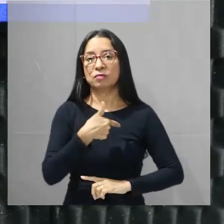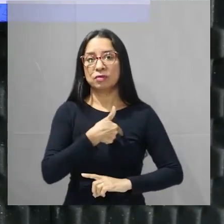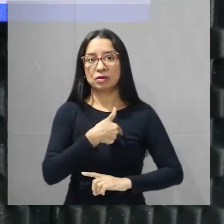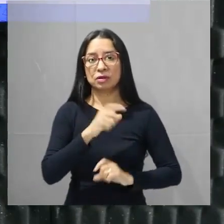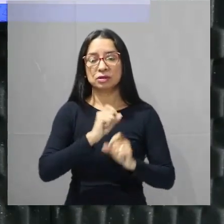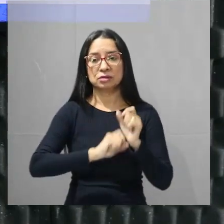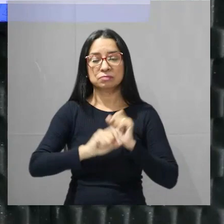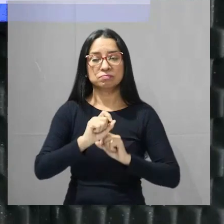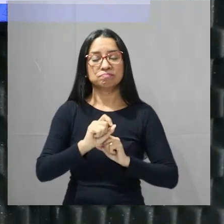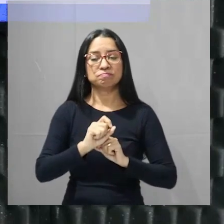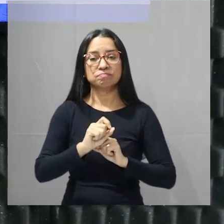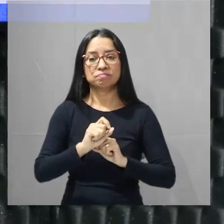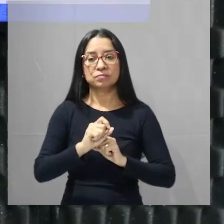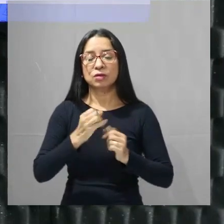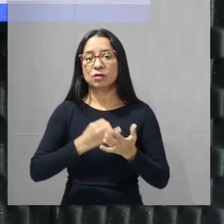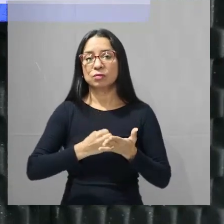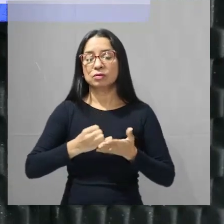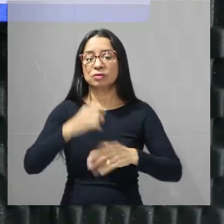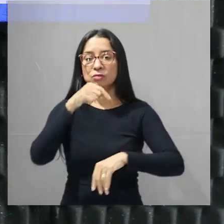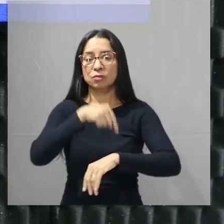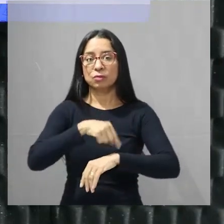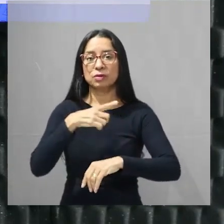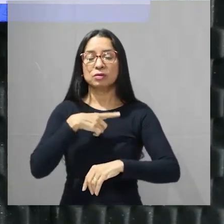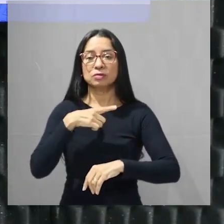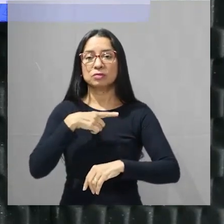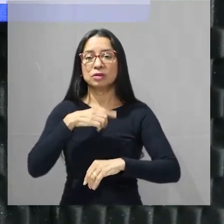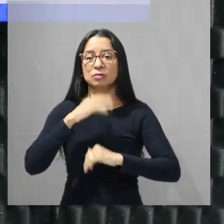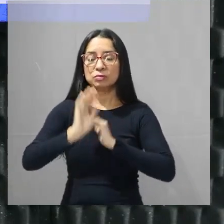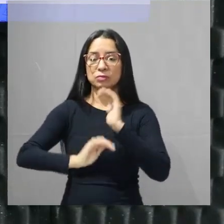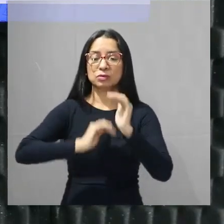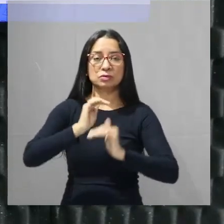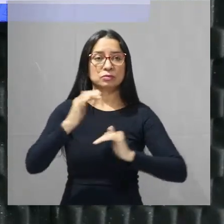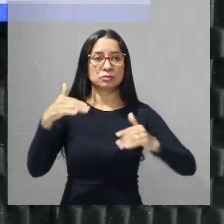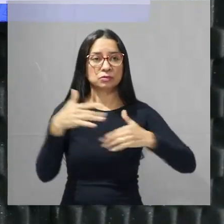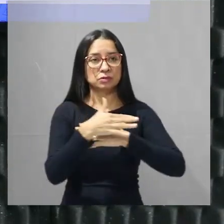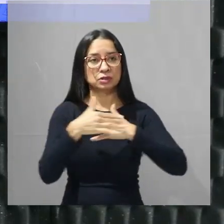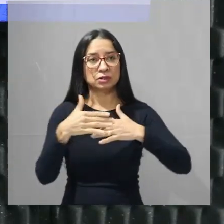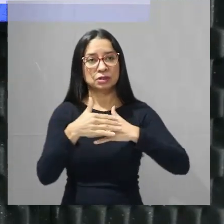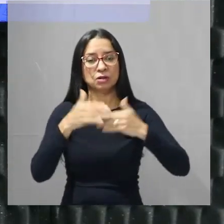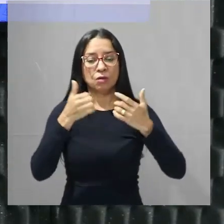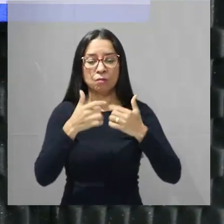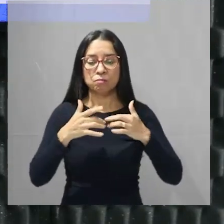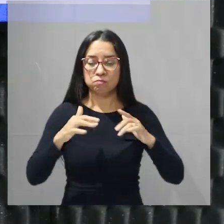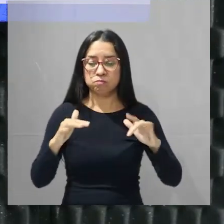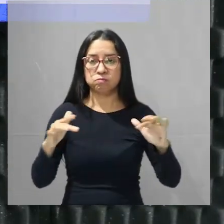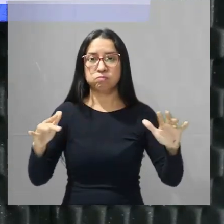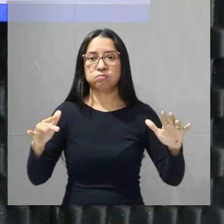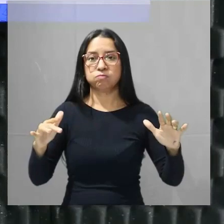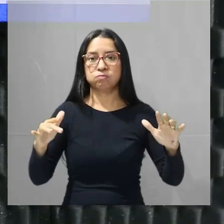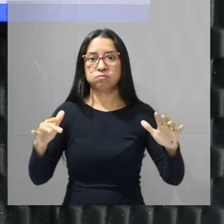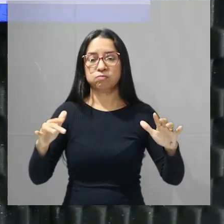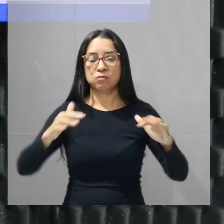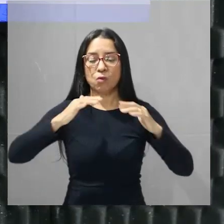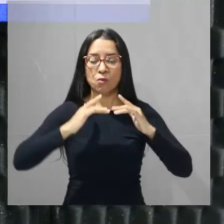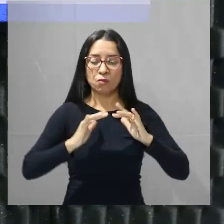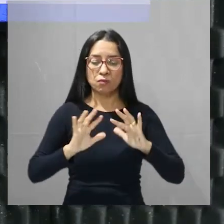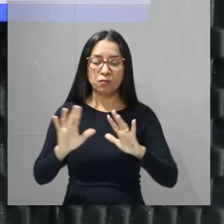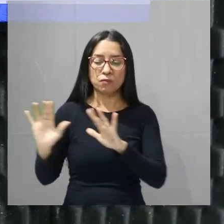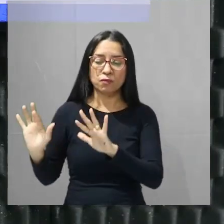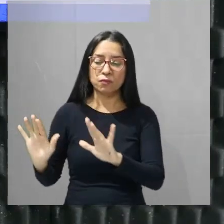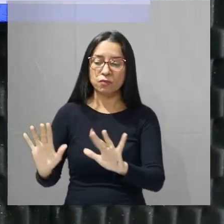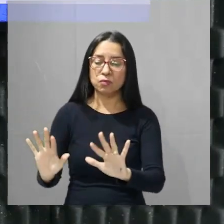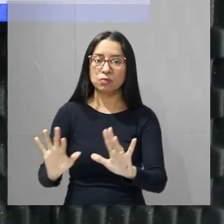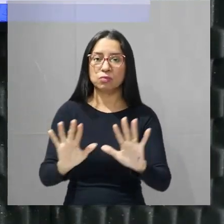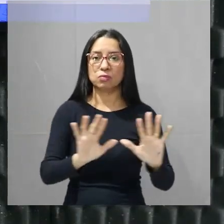aí, a partir desse momento, nós temos o nosso processo de urbanização se desencadeando, ou seja, um grande fluxo populacional